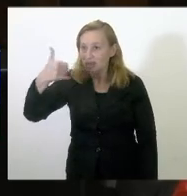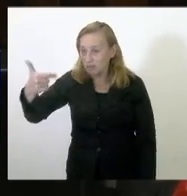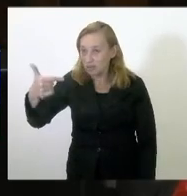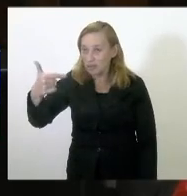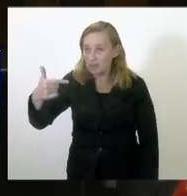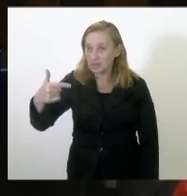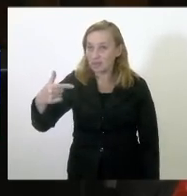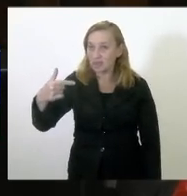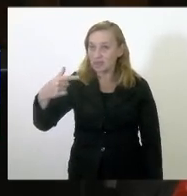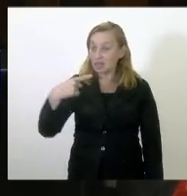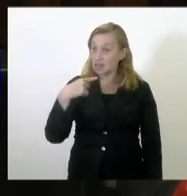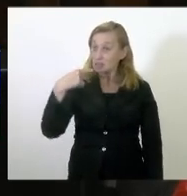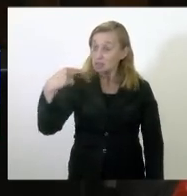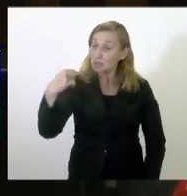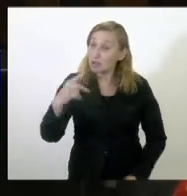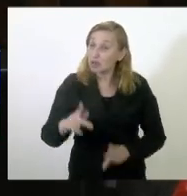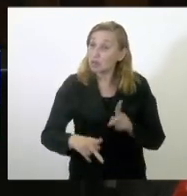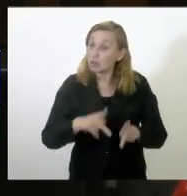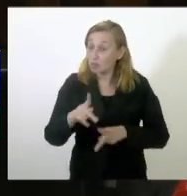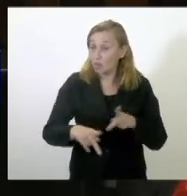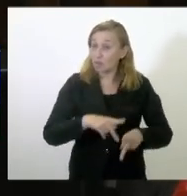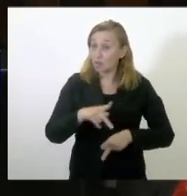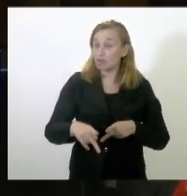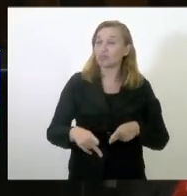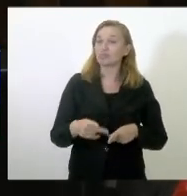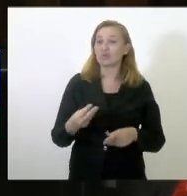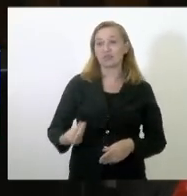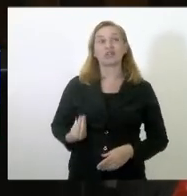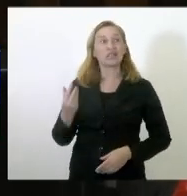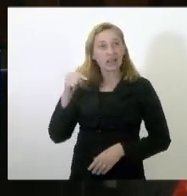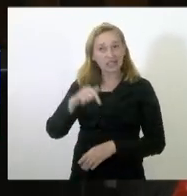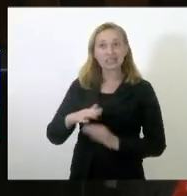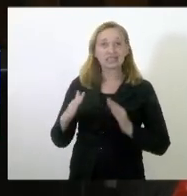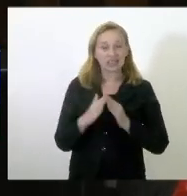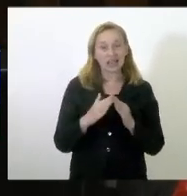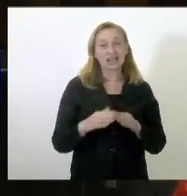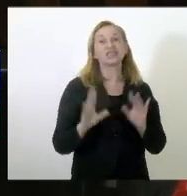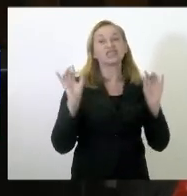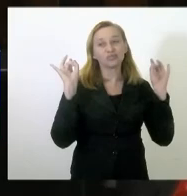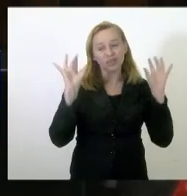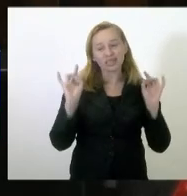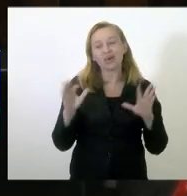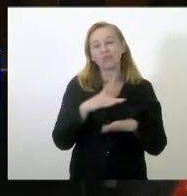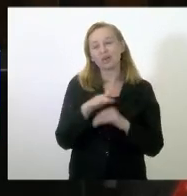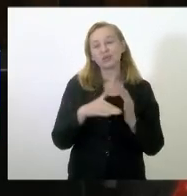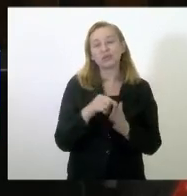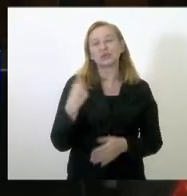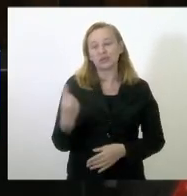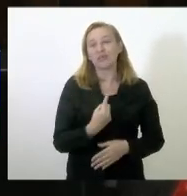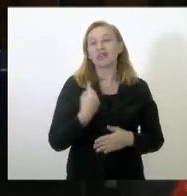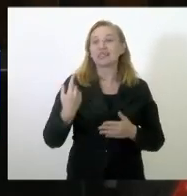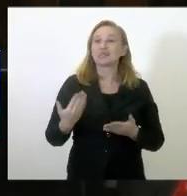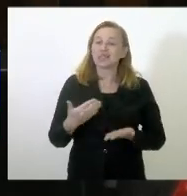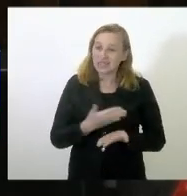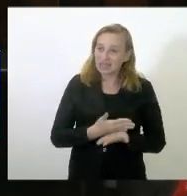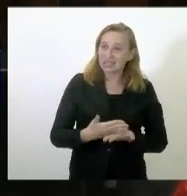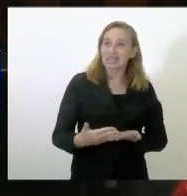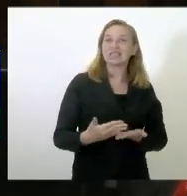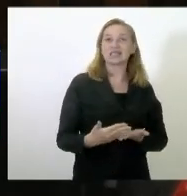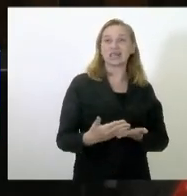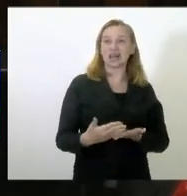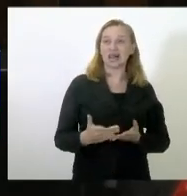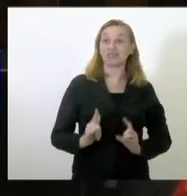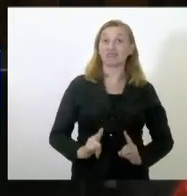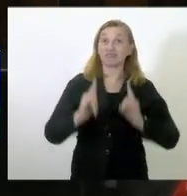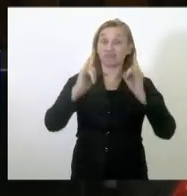no Palácio Tiradentes, poder estar nessa casa. Então, é muito especial para todos nós poder inaugurar esse plenário, que, sem